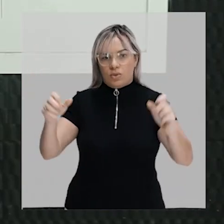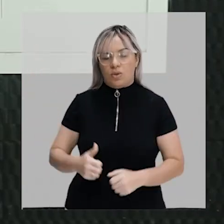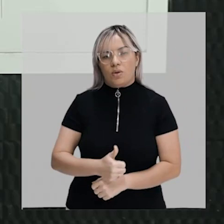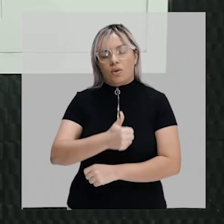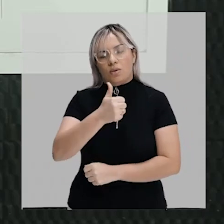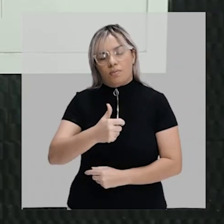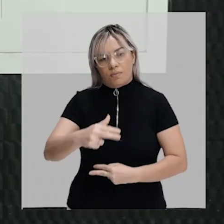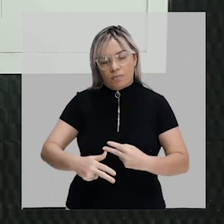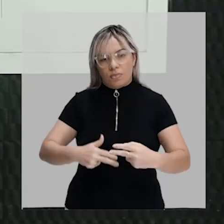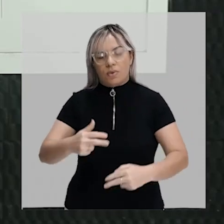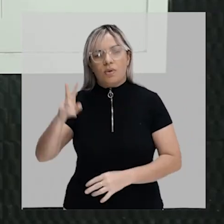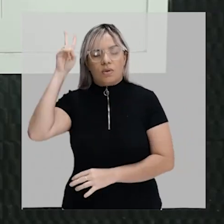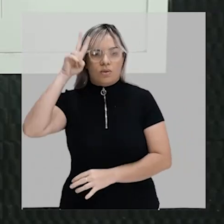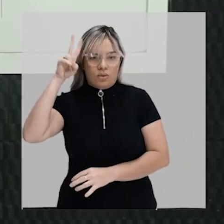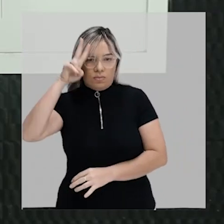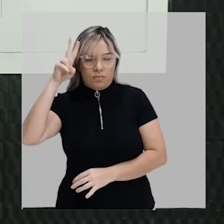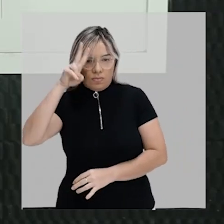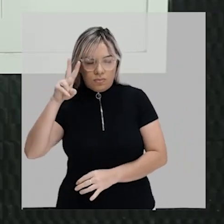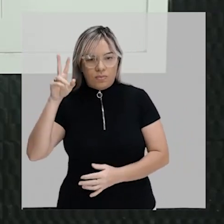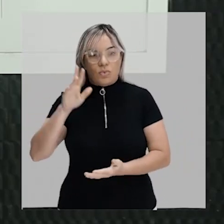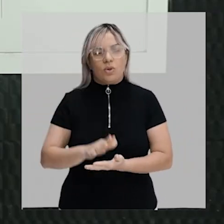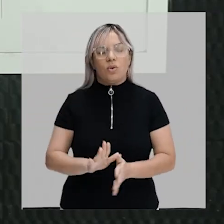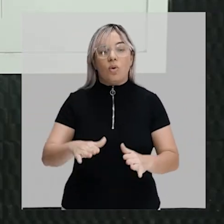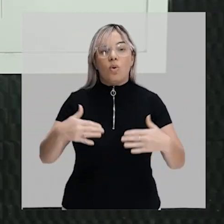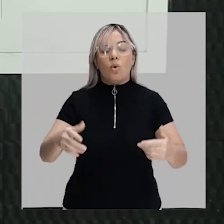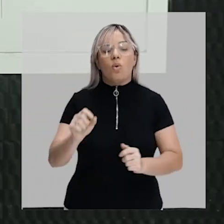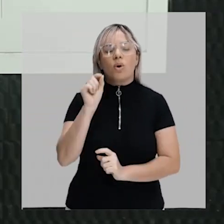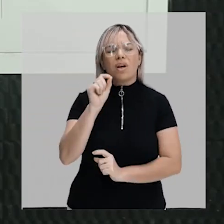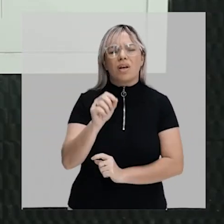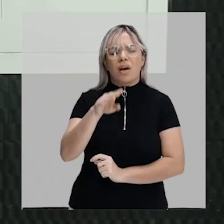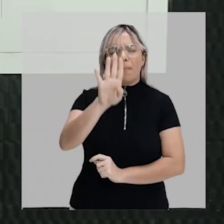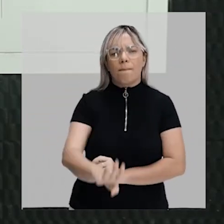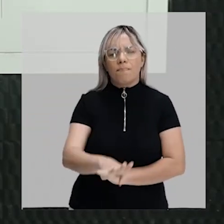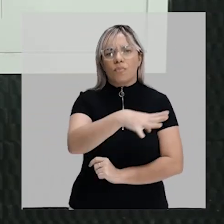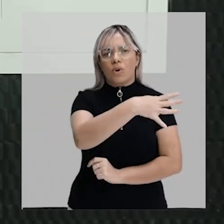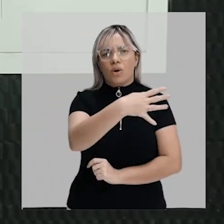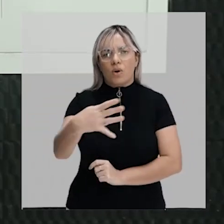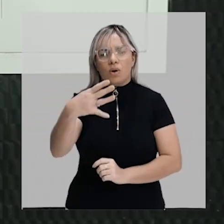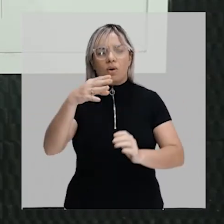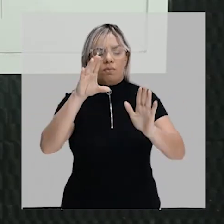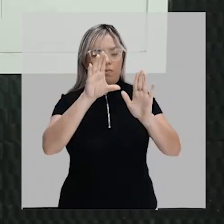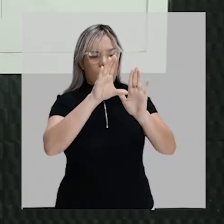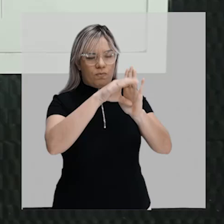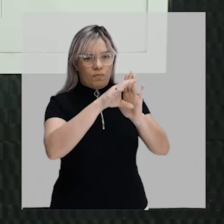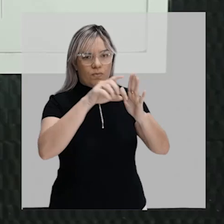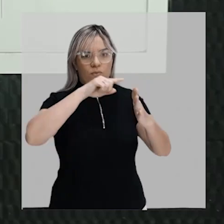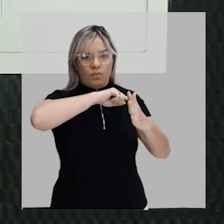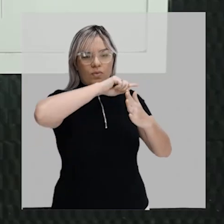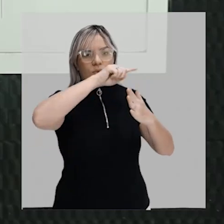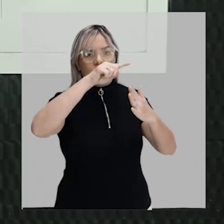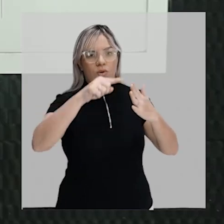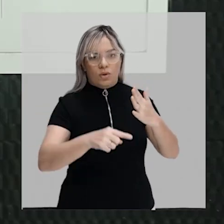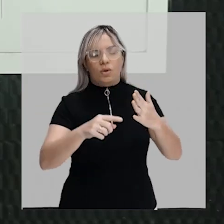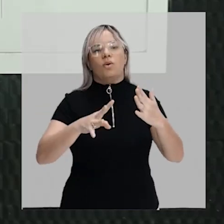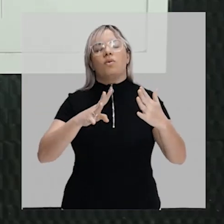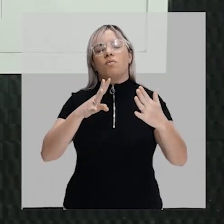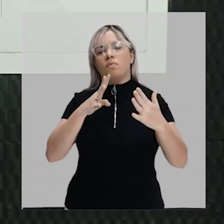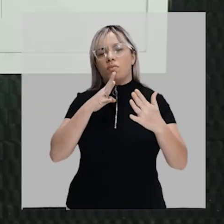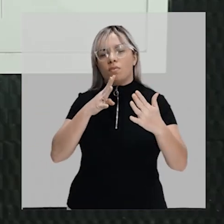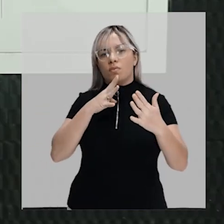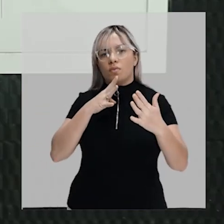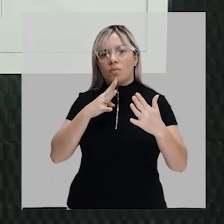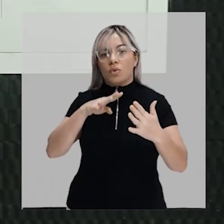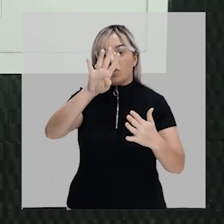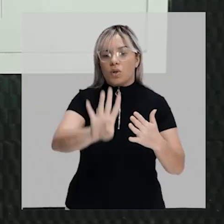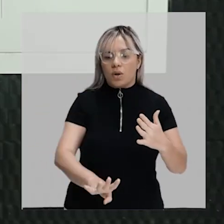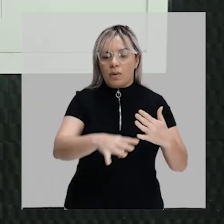então Lembrando que a gente já falou aqui do que que é matriz já demos aquela conceitual de elementos já conhece né O que